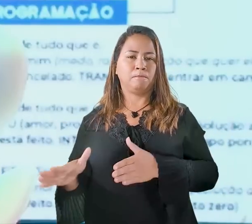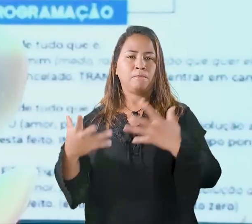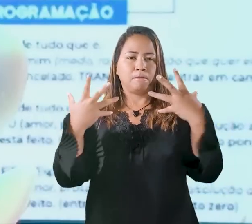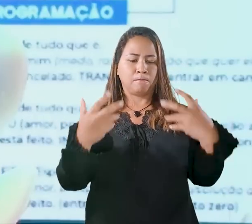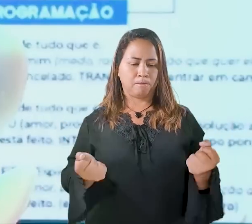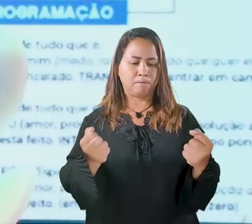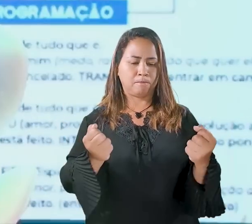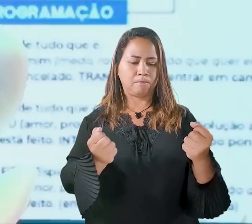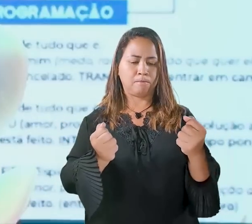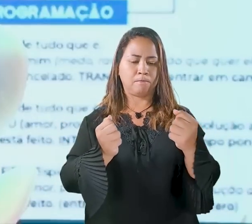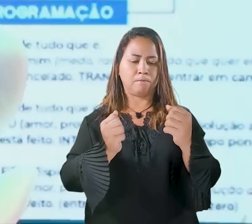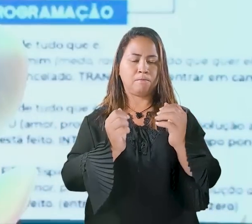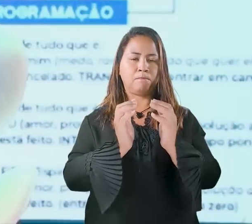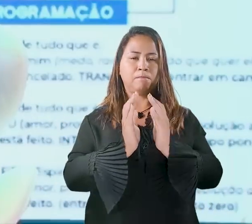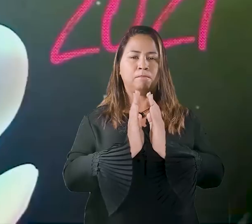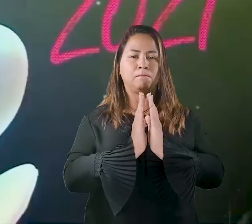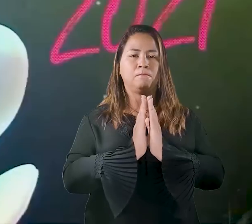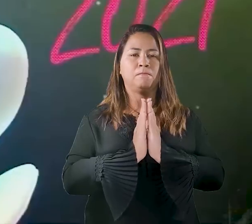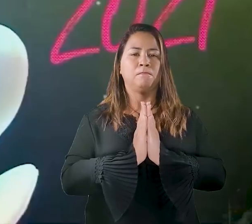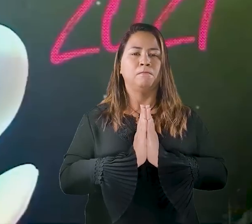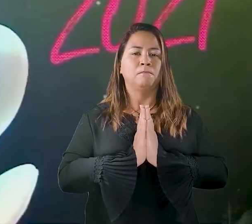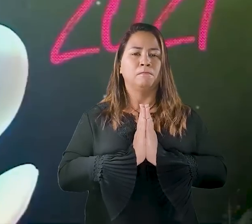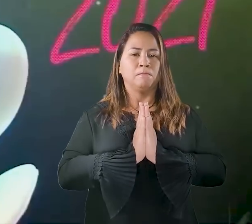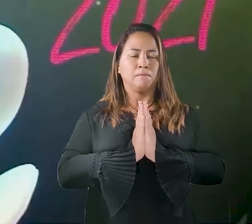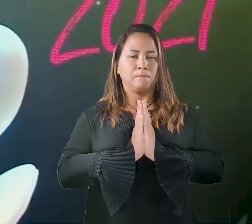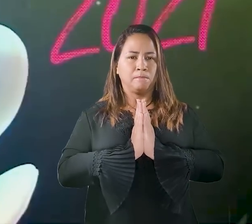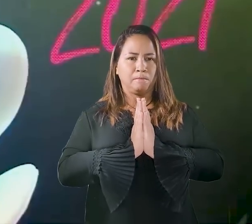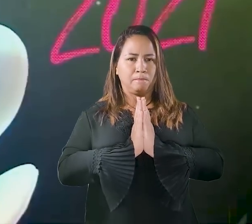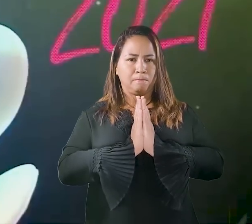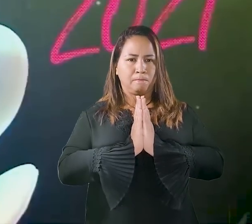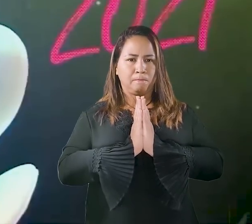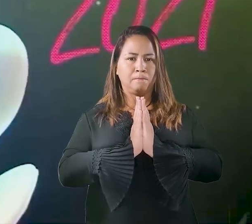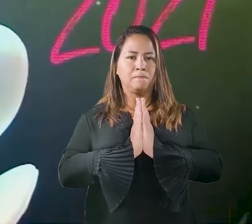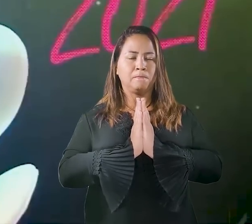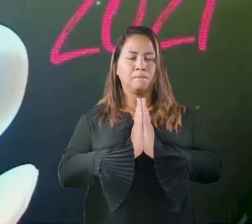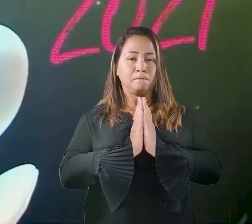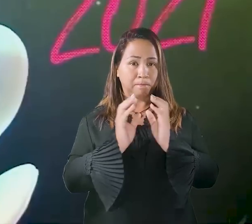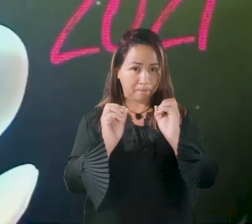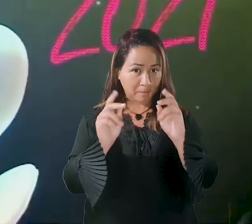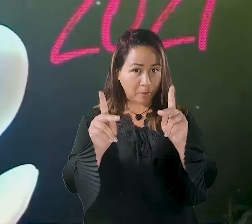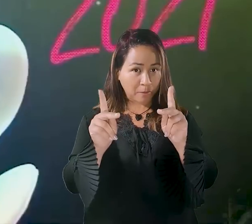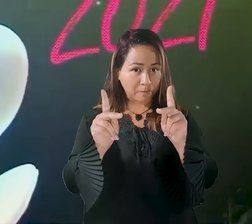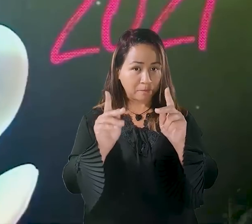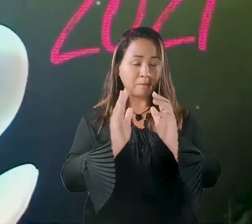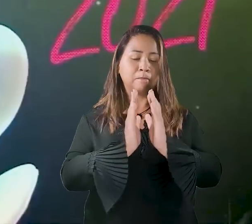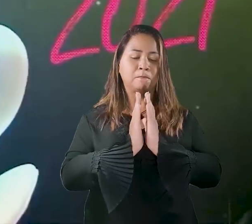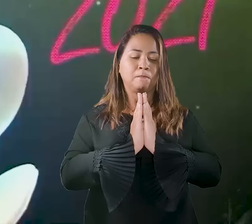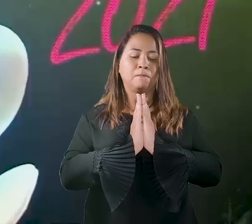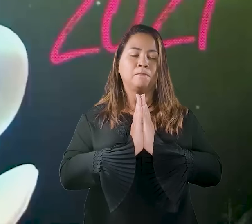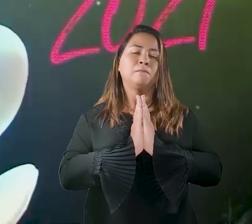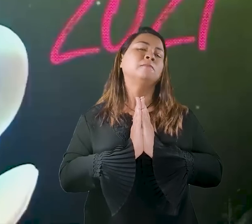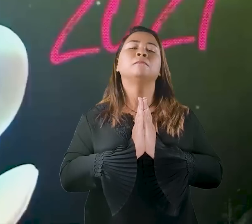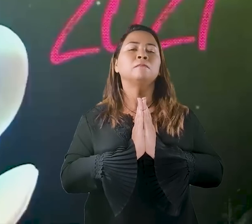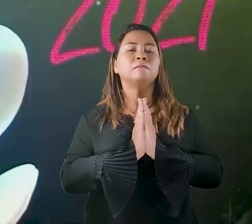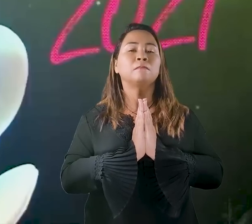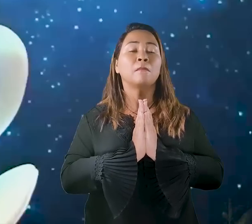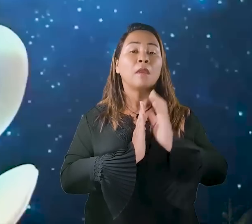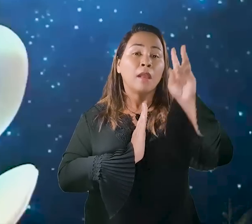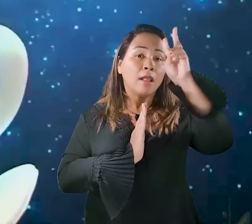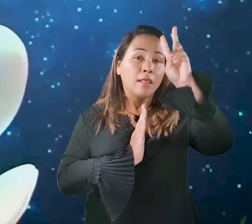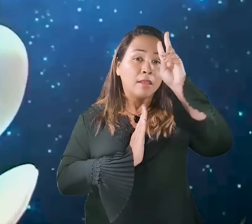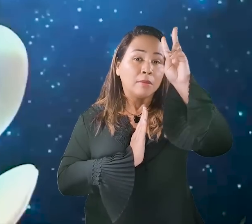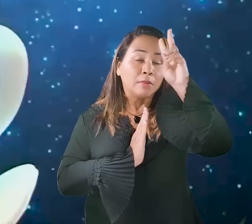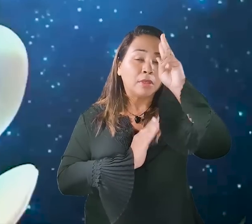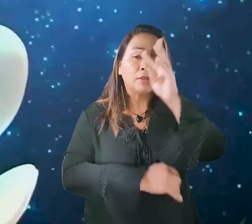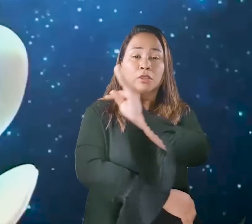minha mão. E a gente vai para o próximo nível juntos. Ok? Então vamos lá. Lembrando que a técnica Hertz é